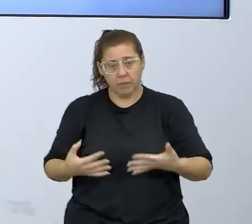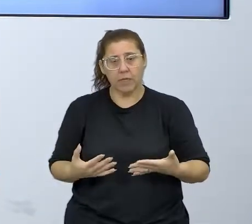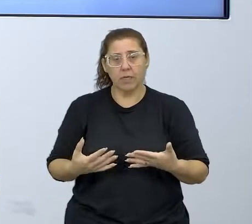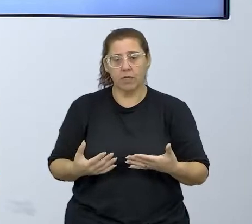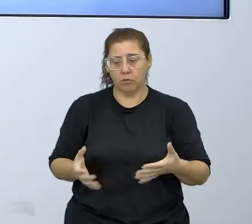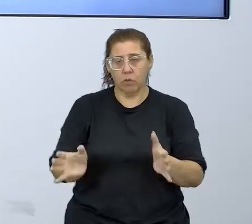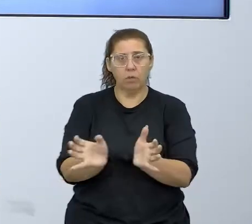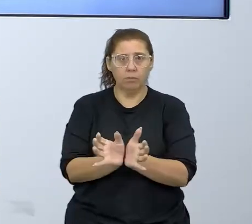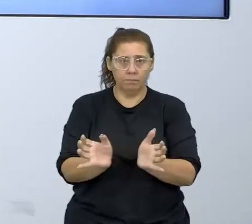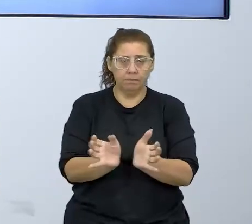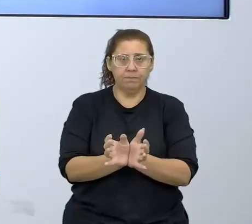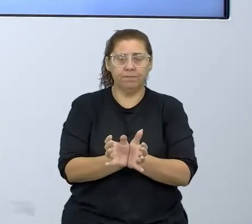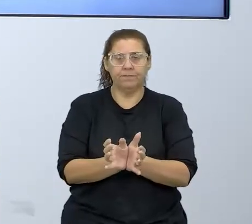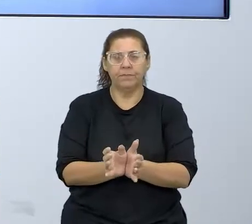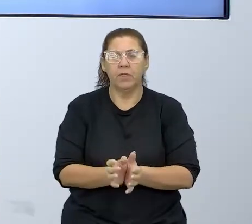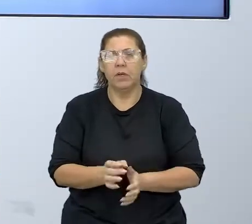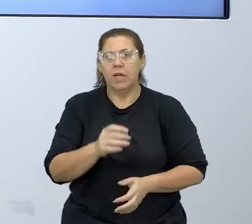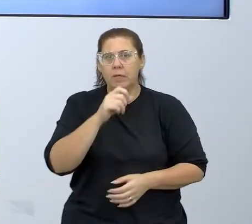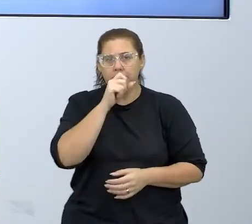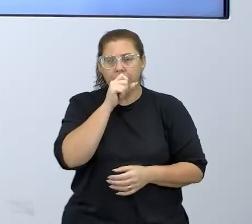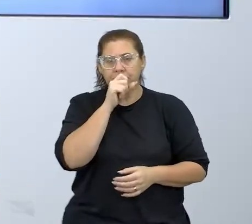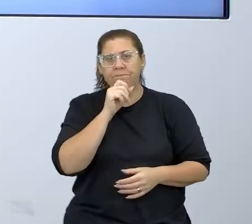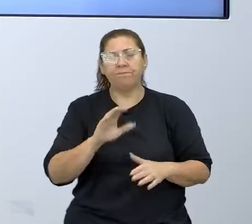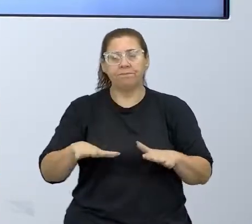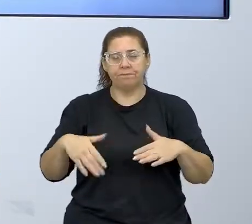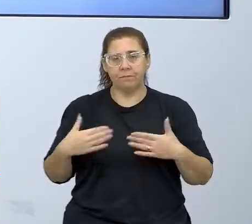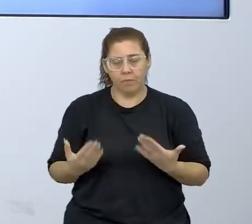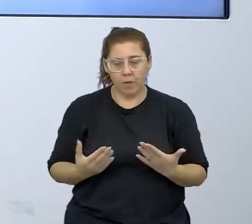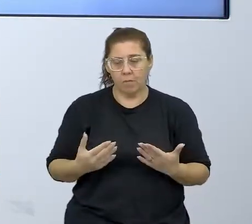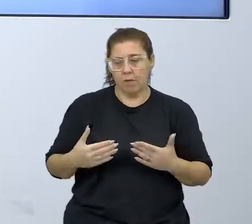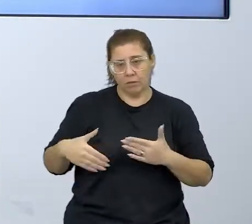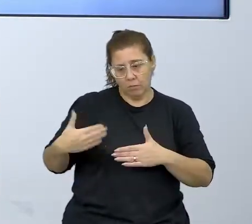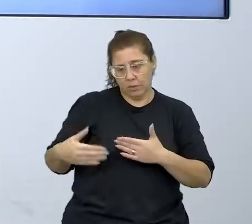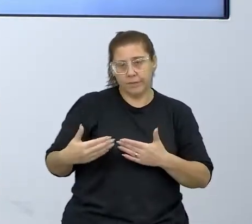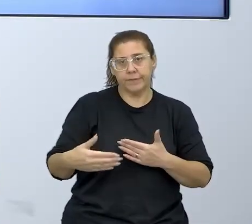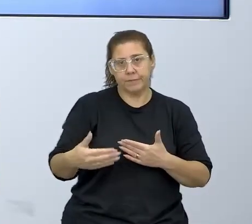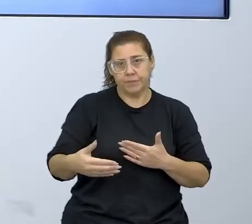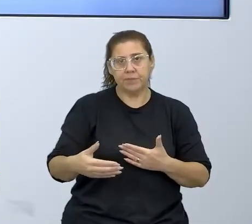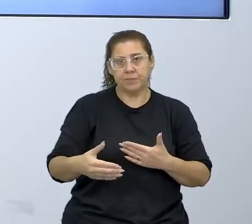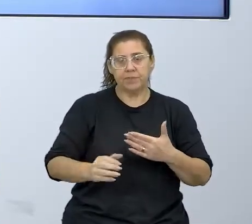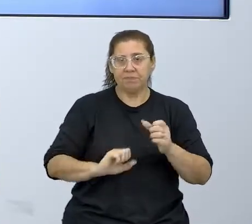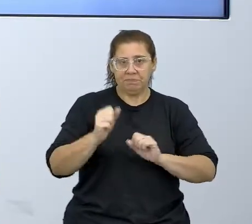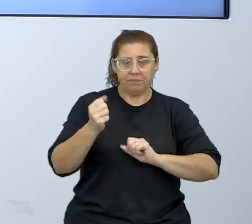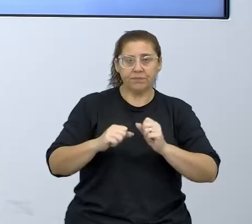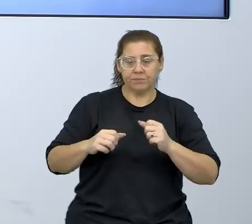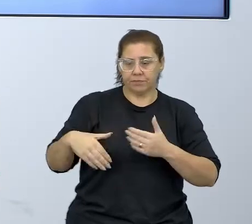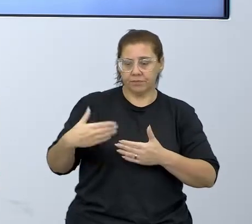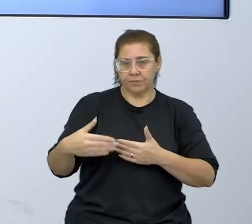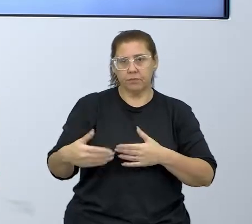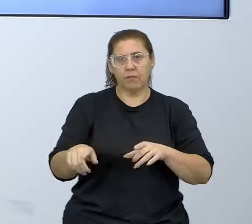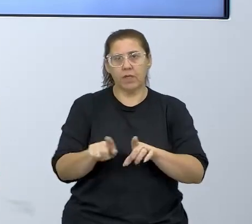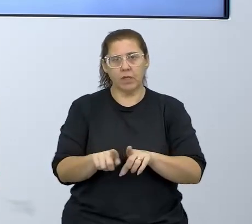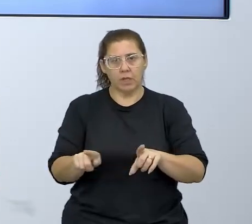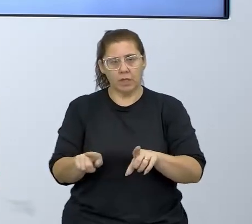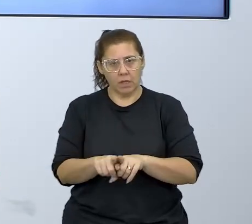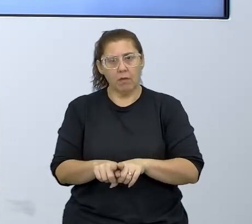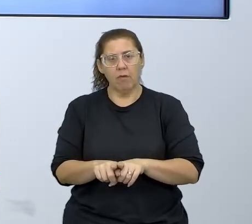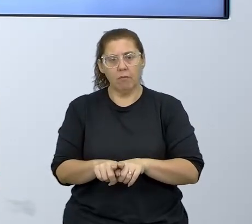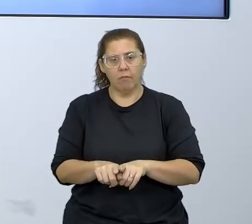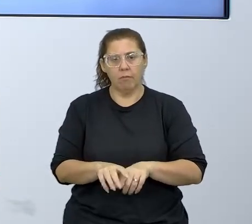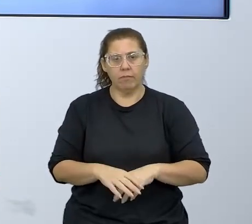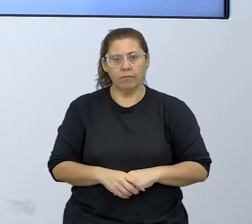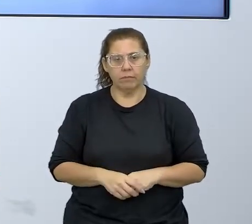lógica coletiva. Mas com o processo dessa industrialização também avançando e a chegada desse processo muito maior